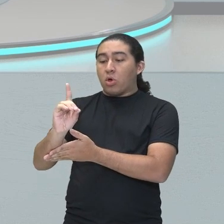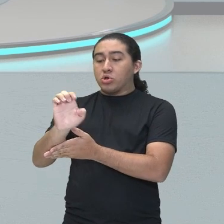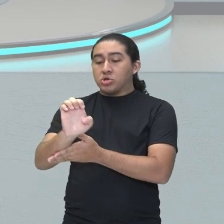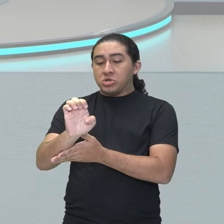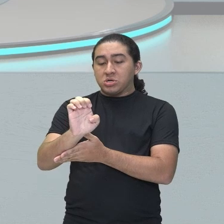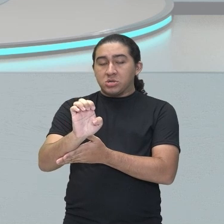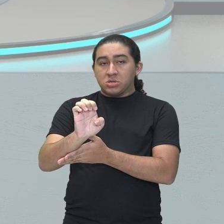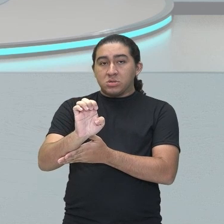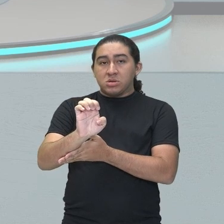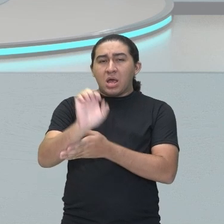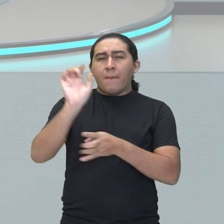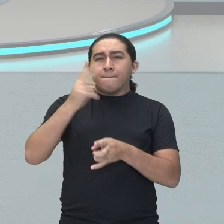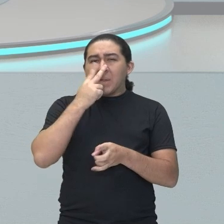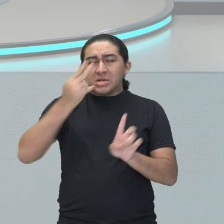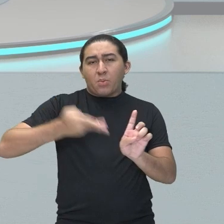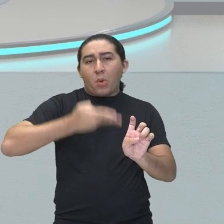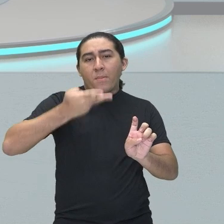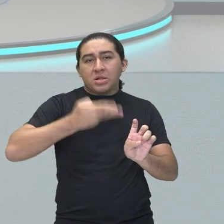Portugal. Em